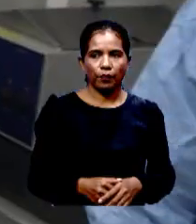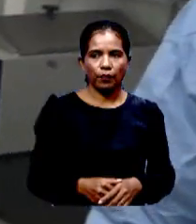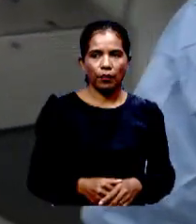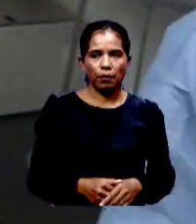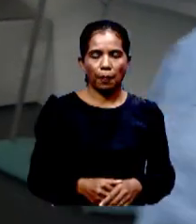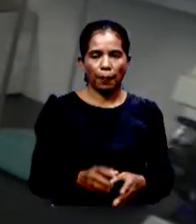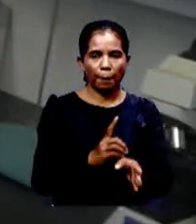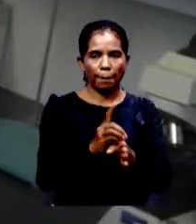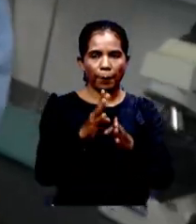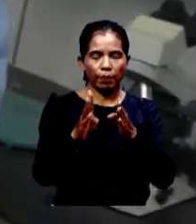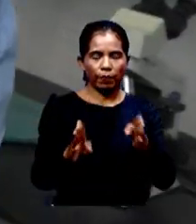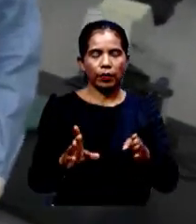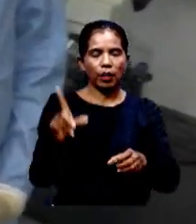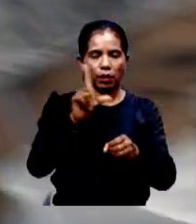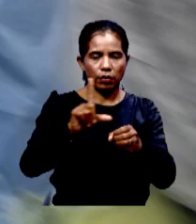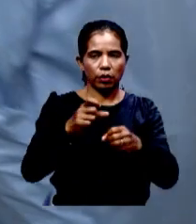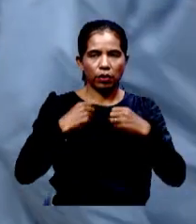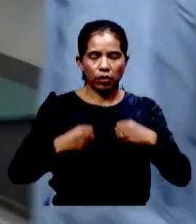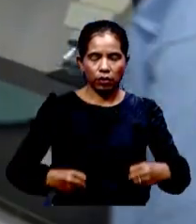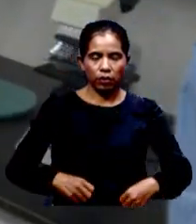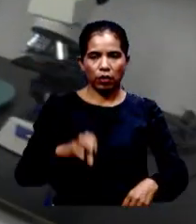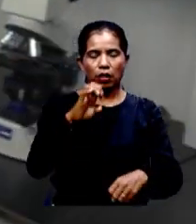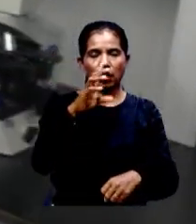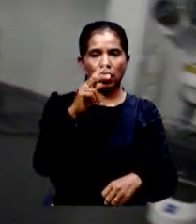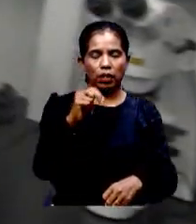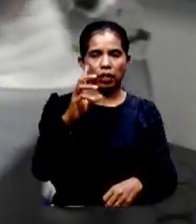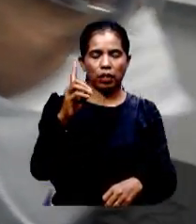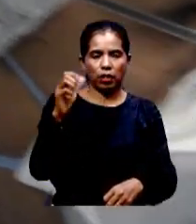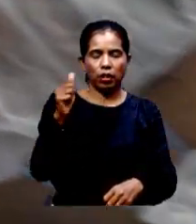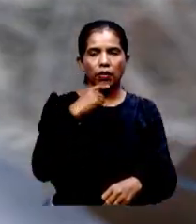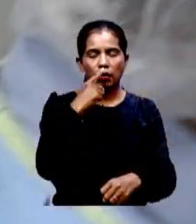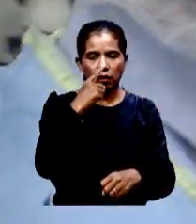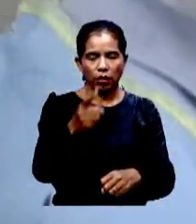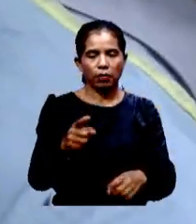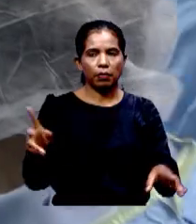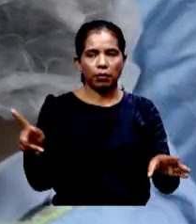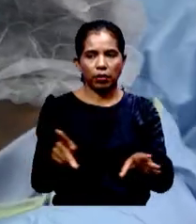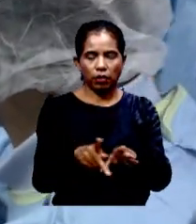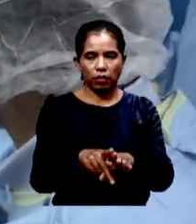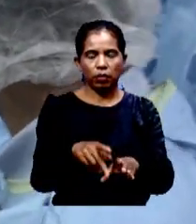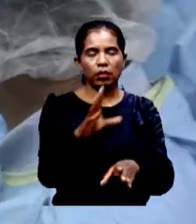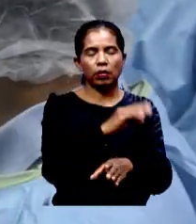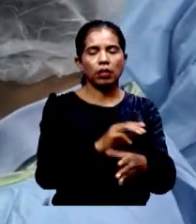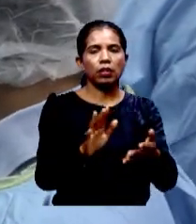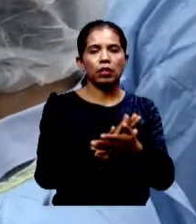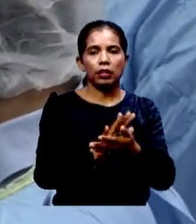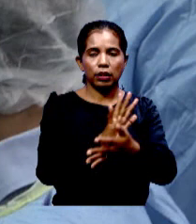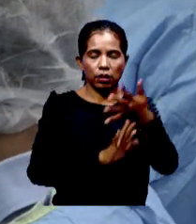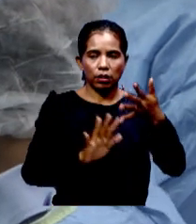Diretora Executiva Laboratório Nacional de Saúde, Endan Soares da Silva, a toca está né? A foi participa em inauguração do Laboratório